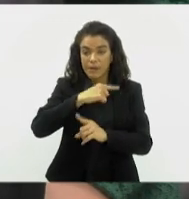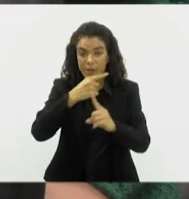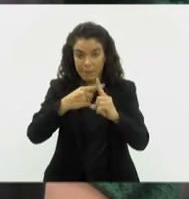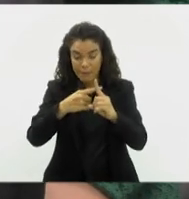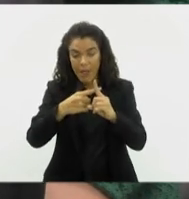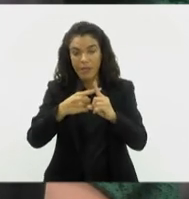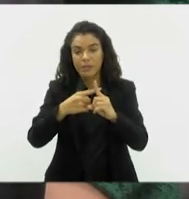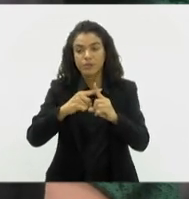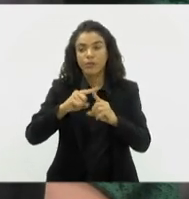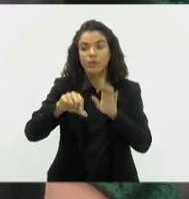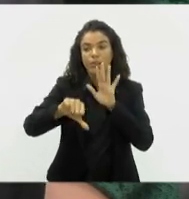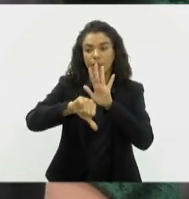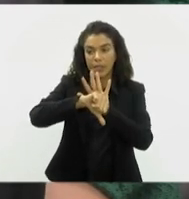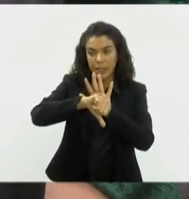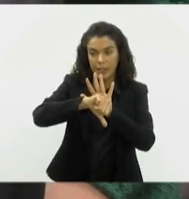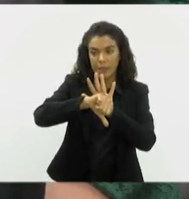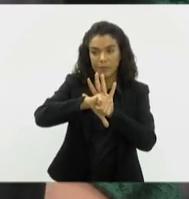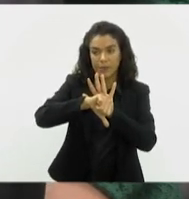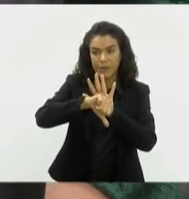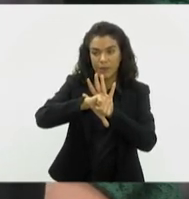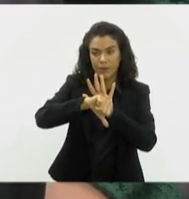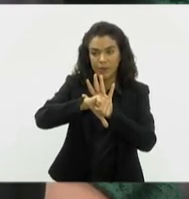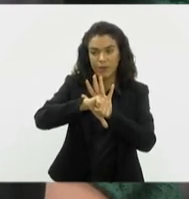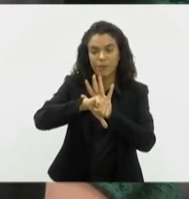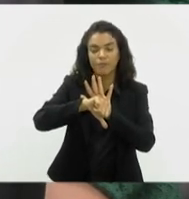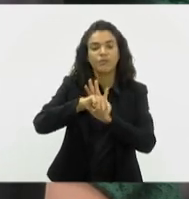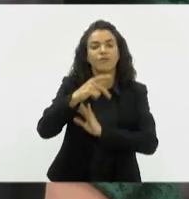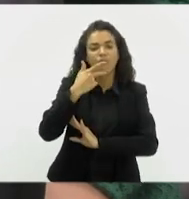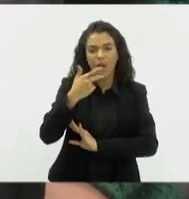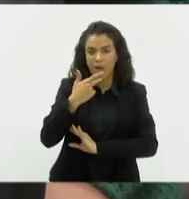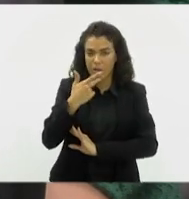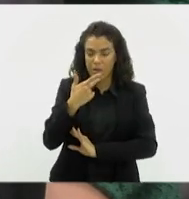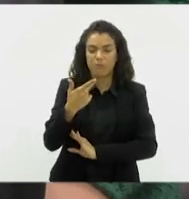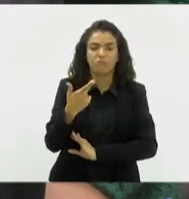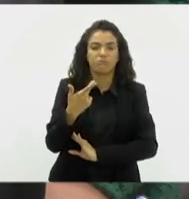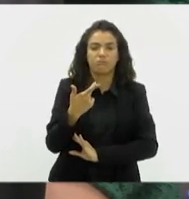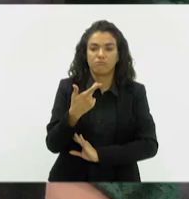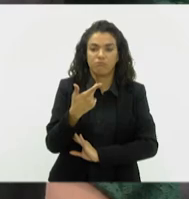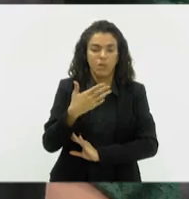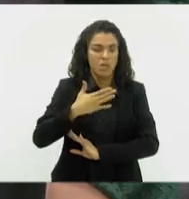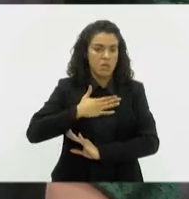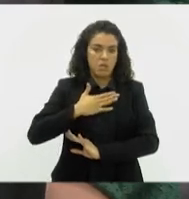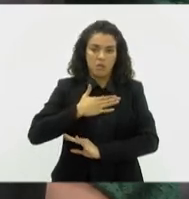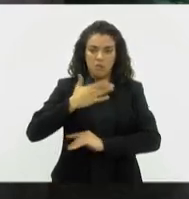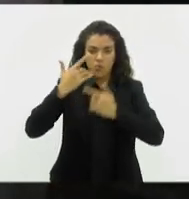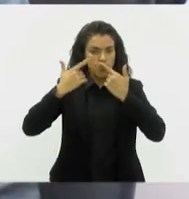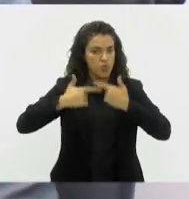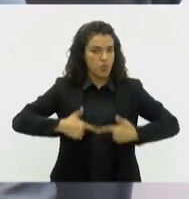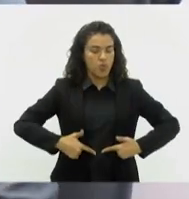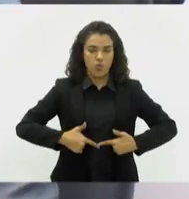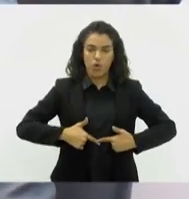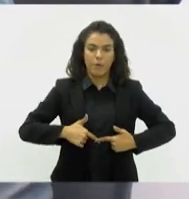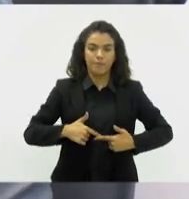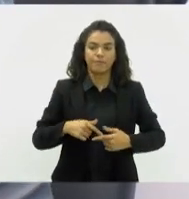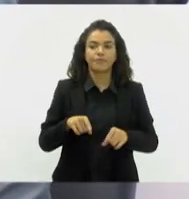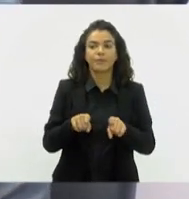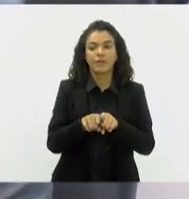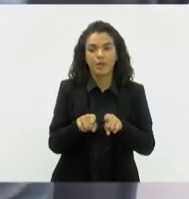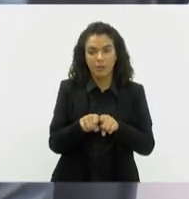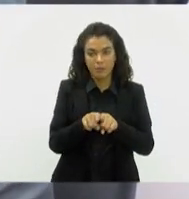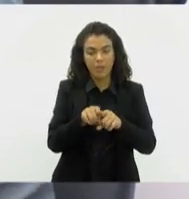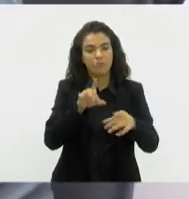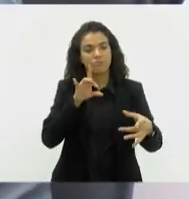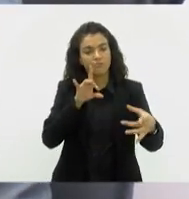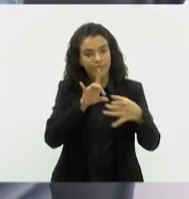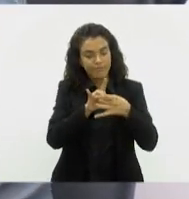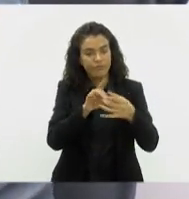outro crime, e que o senhor alega e diz que não foi... Não cometeu. E aí também me filho a tese do deputado